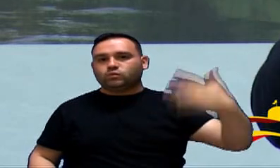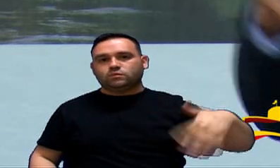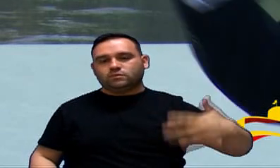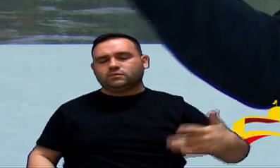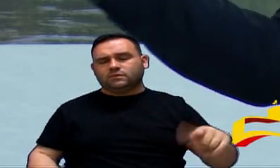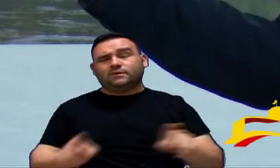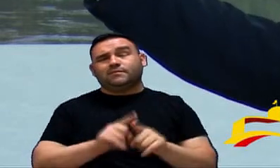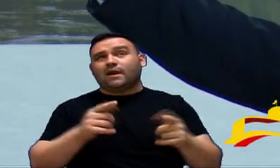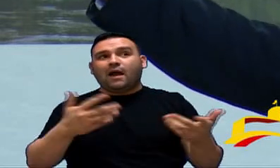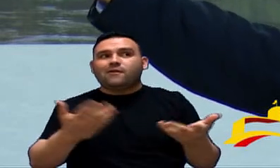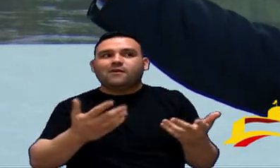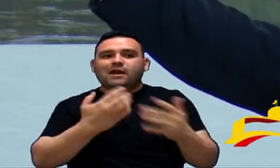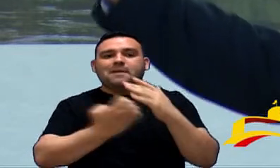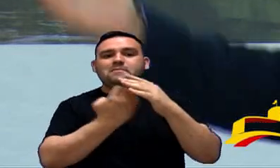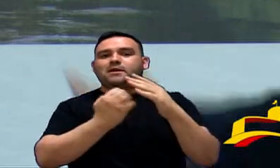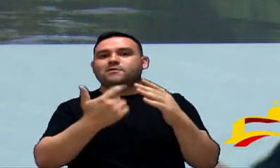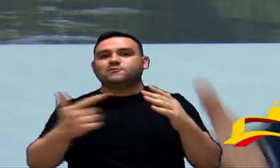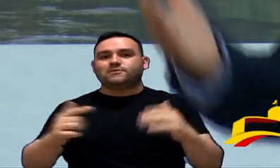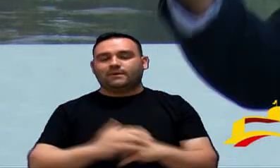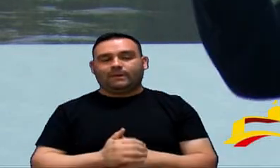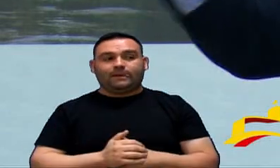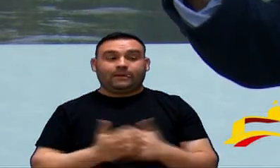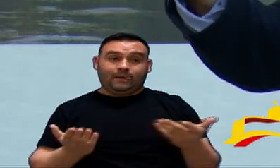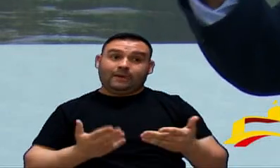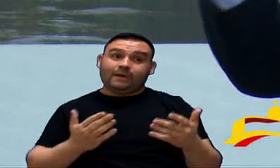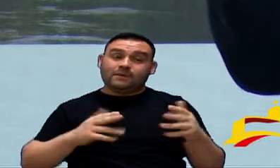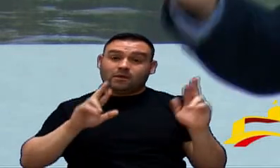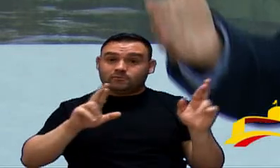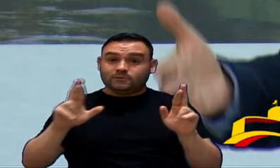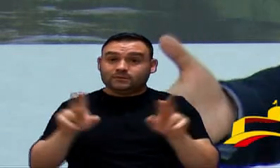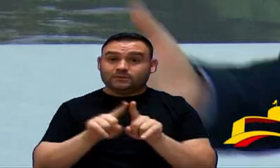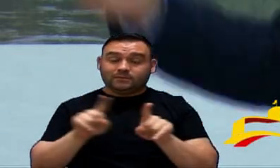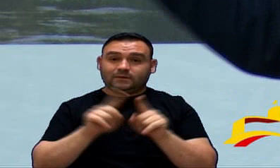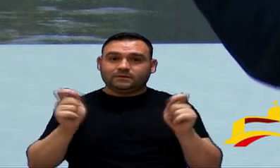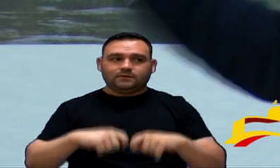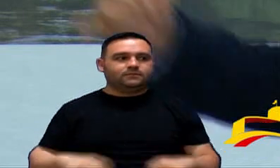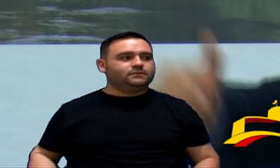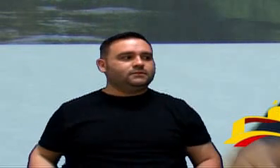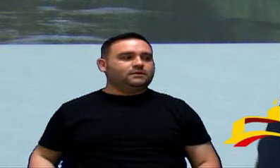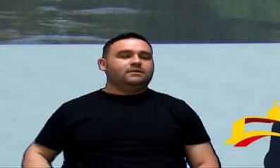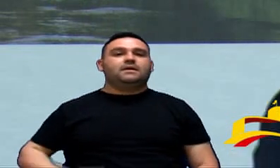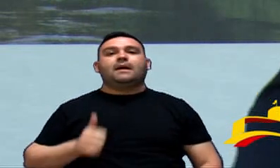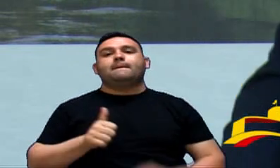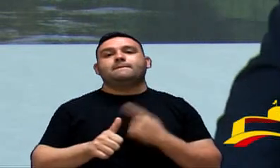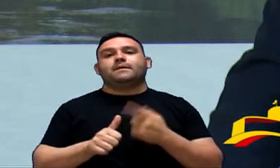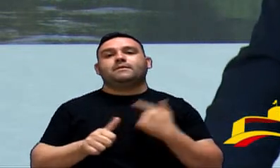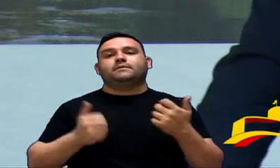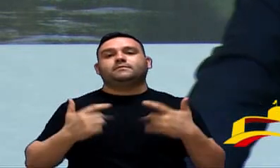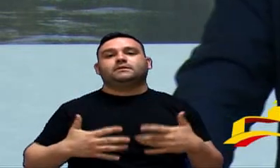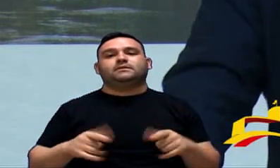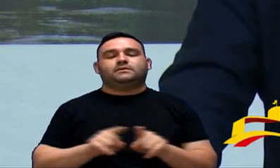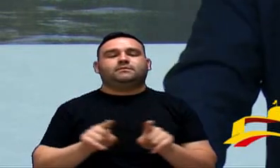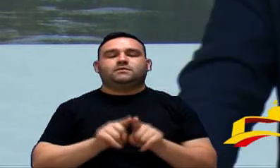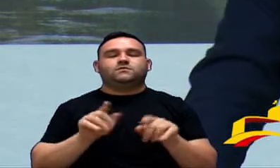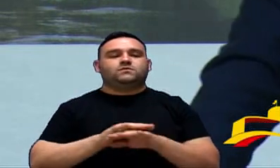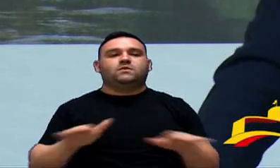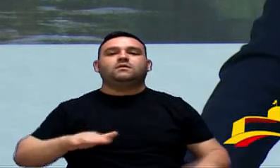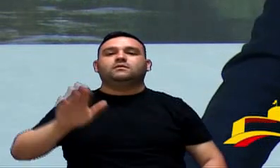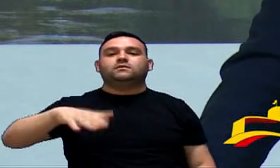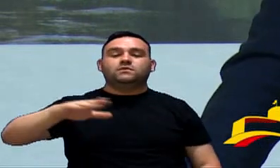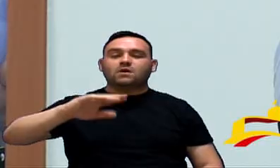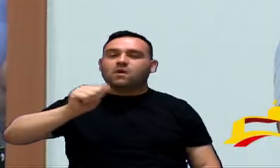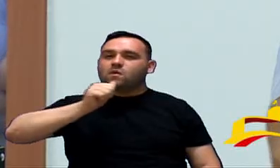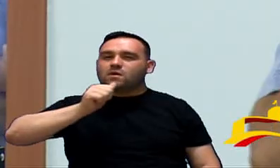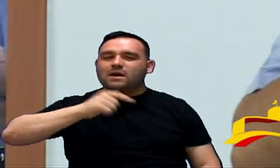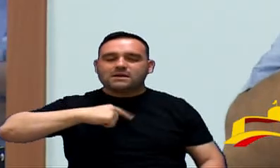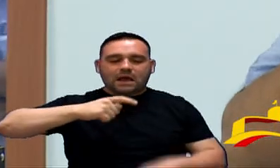a gente sabe que não tem uma empresa no momento, né? Espero que possa entrar mais urgente. Primeira coisa que eu falei com o Darwin era isso hoje. João,